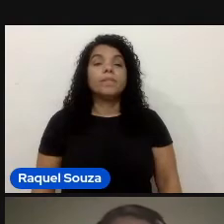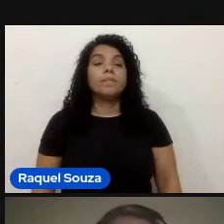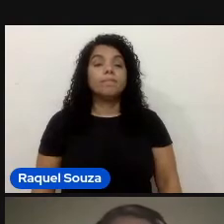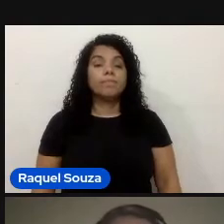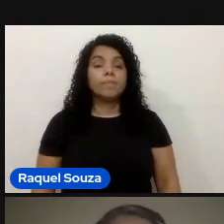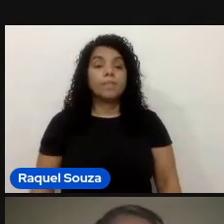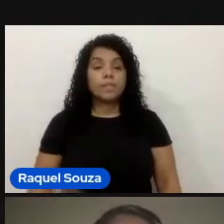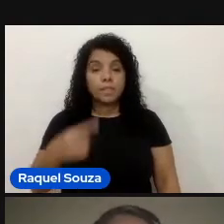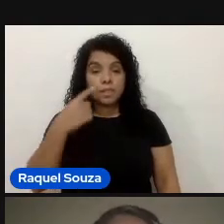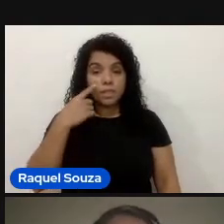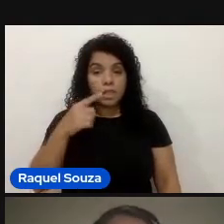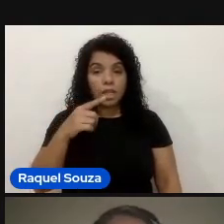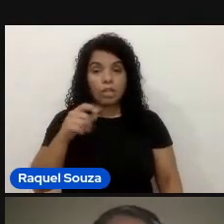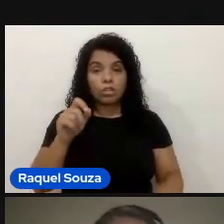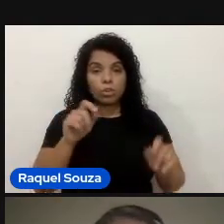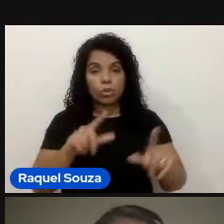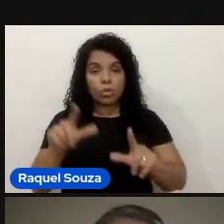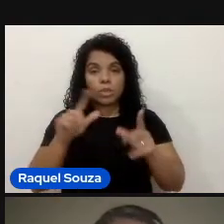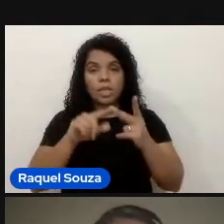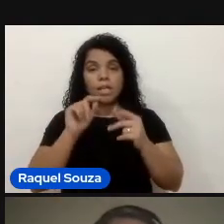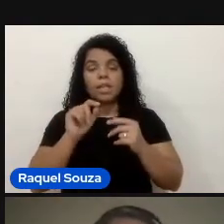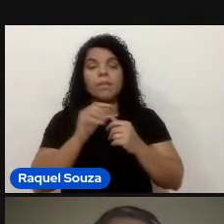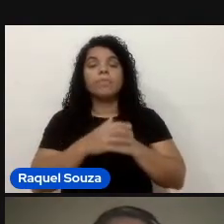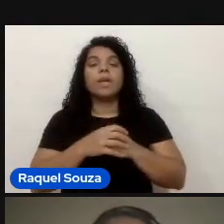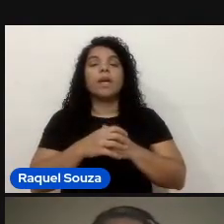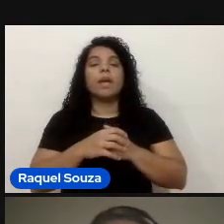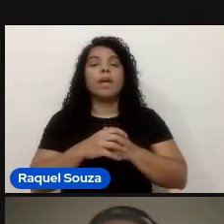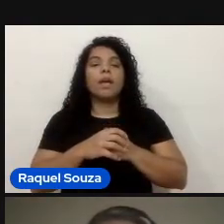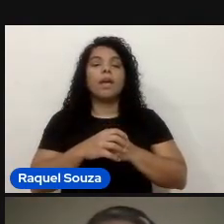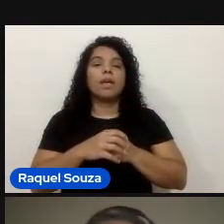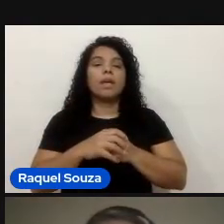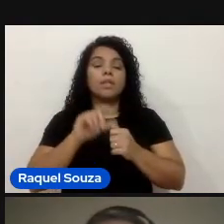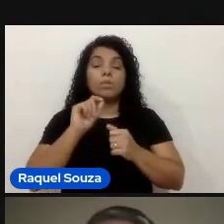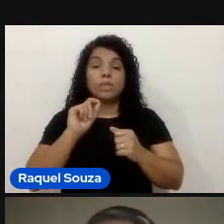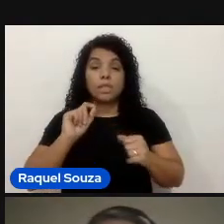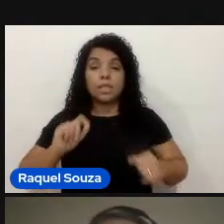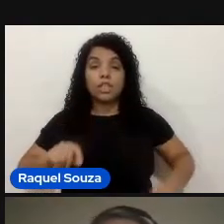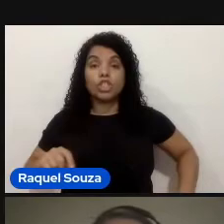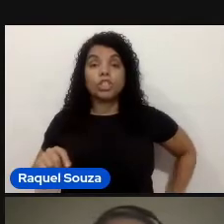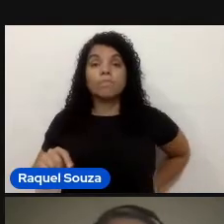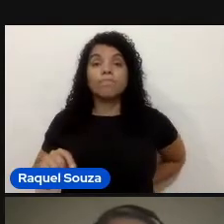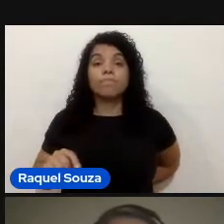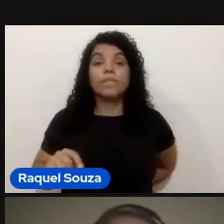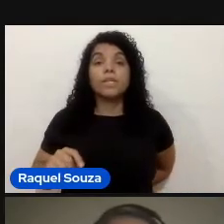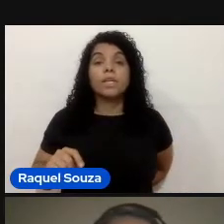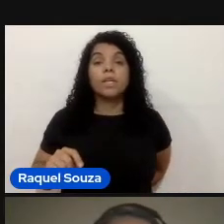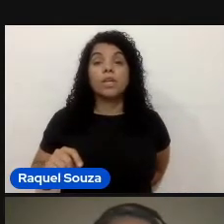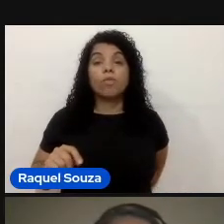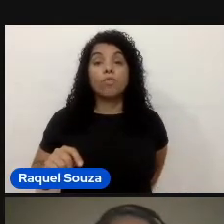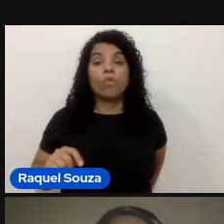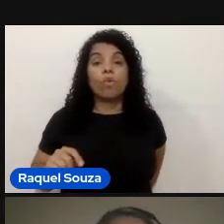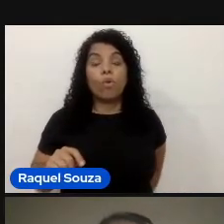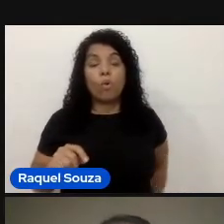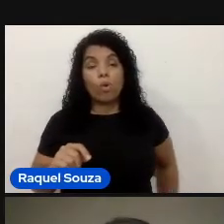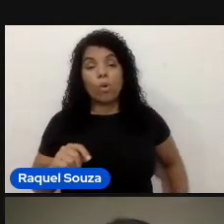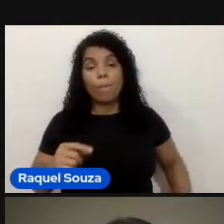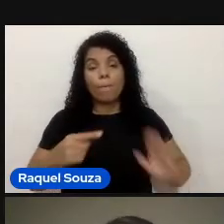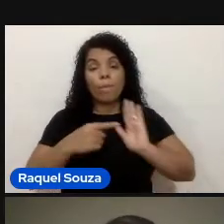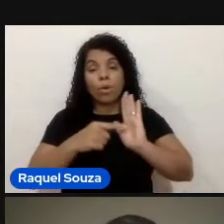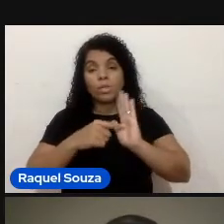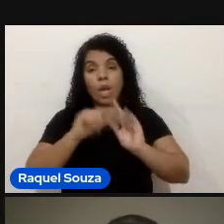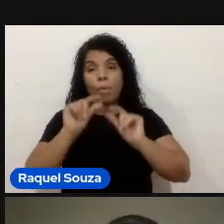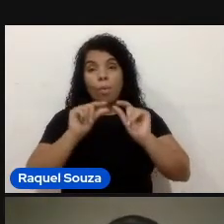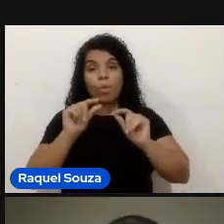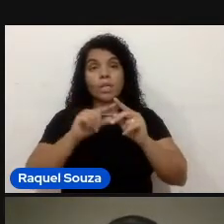aqui. Então, o seguinte, primeiro eu vou mostrar um pouquinho aqui a página